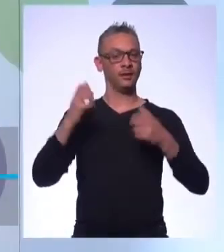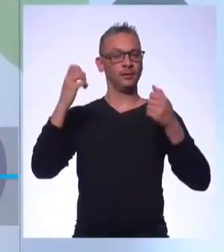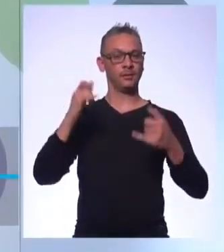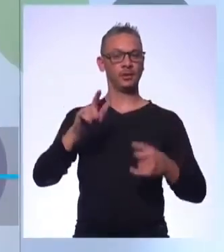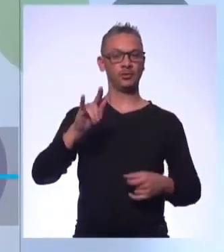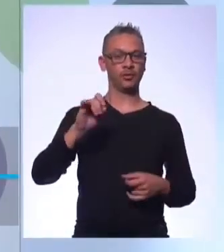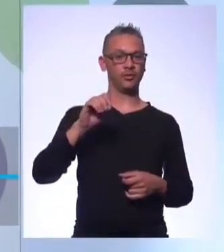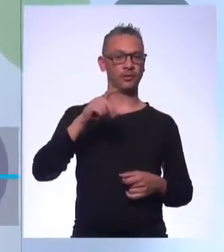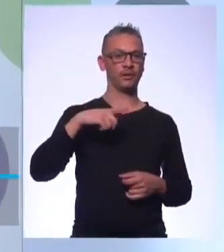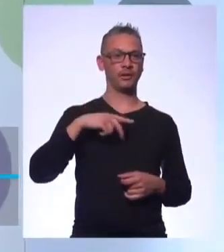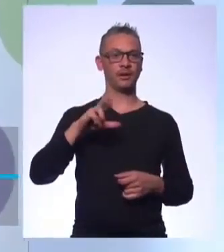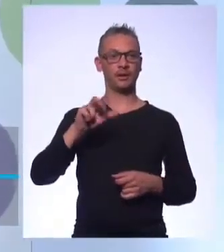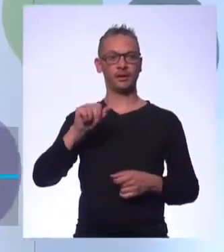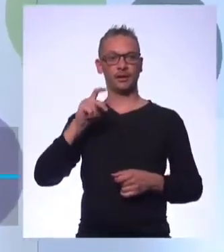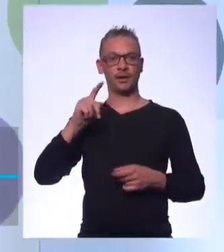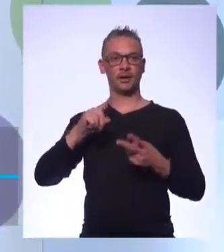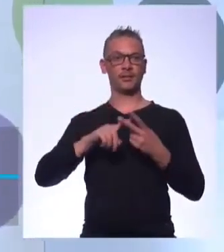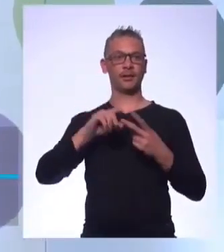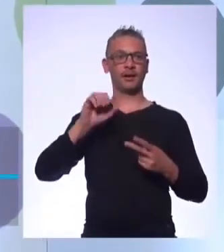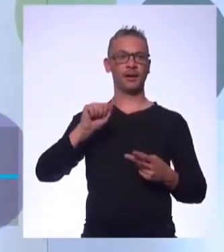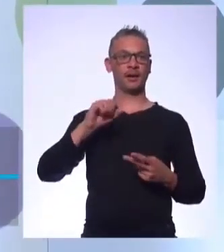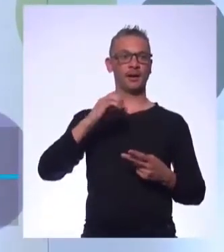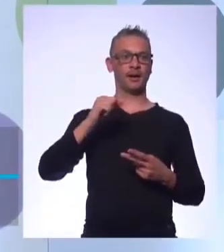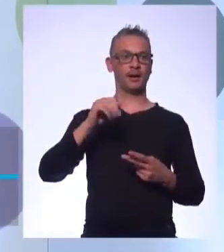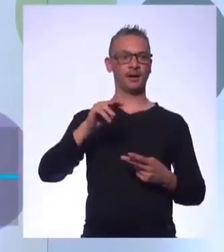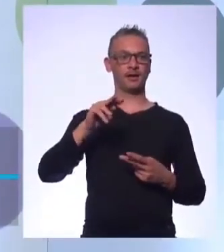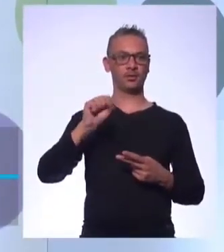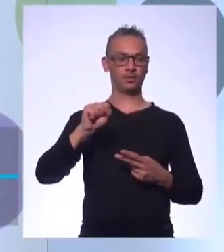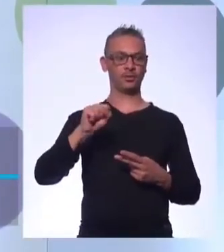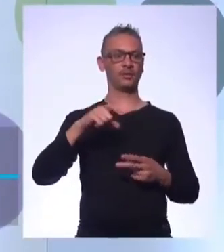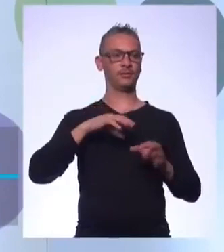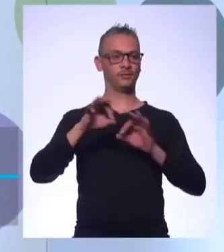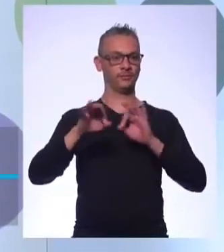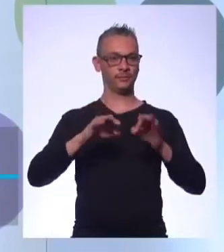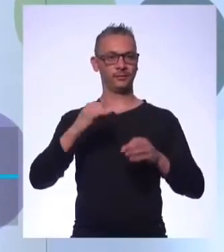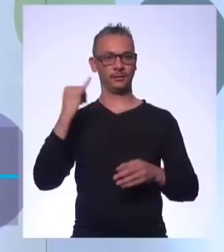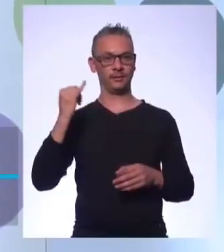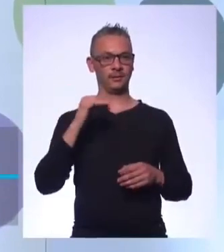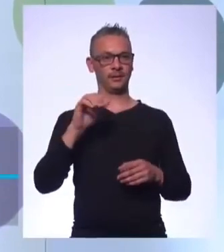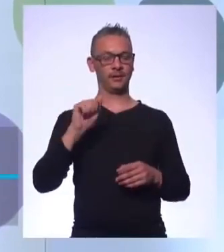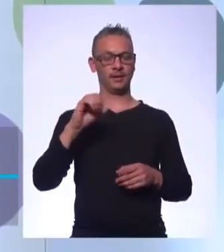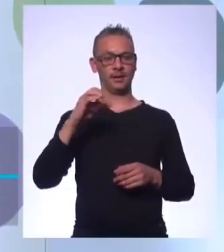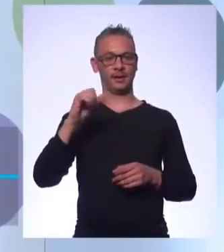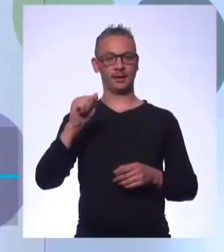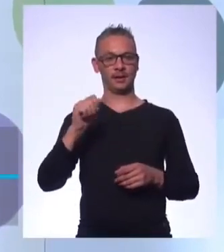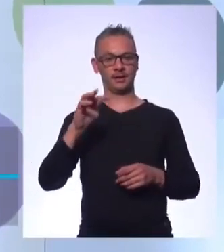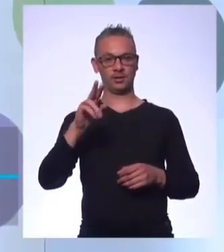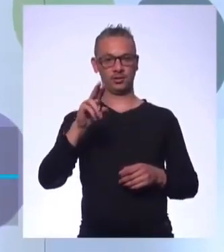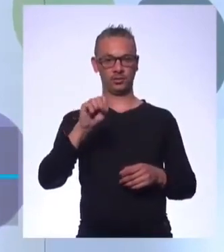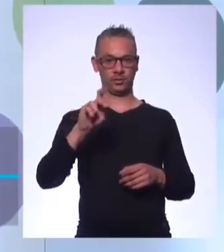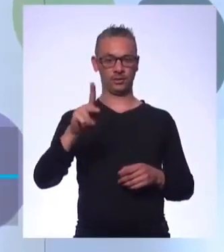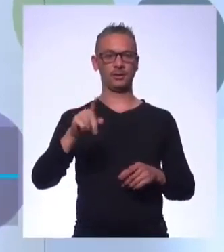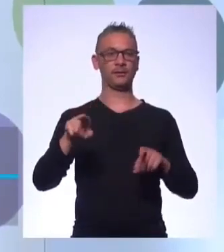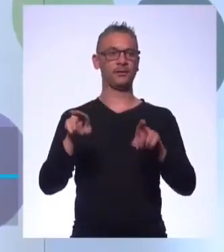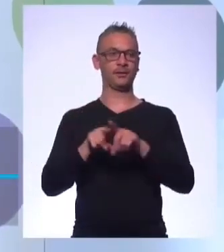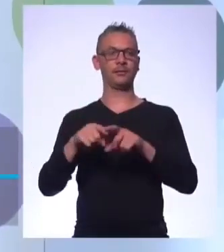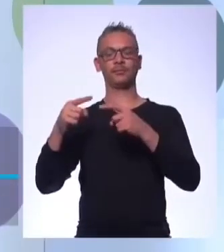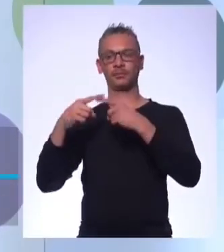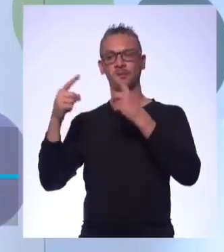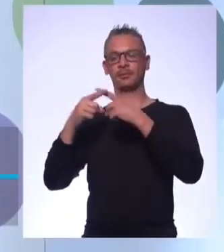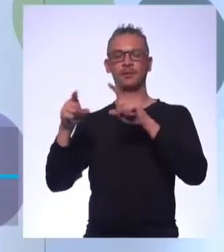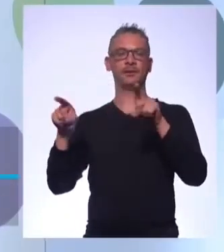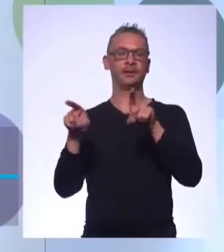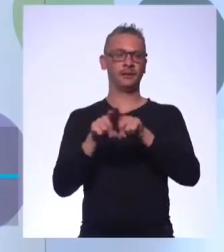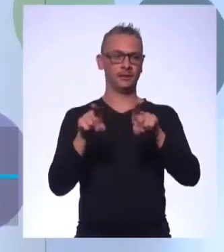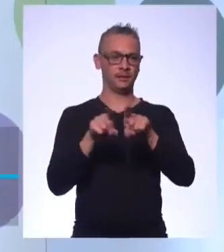citando aqui o rap da Akatsuki. Eu não aguento mais essa música lá em casa o tempo inteiro, o rap da Akatsuki. Ele faz reivindicação também, faz um pouquinho,